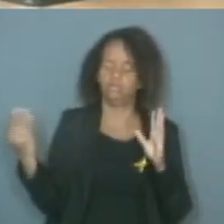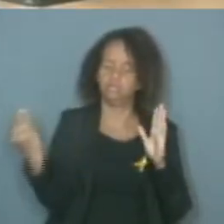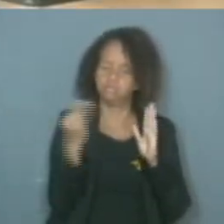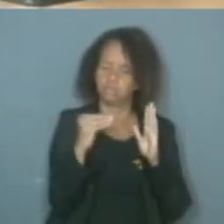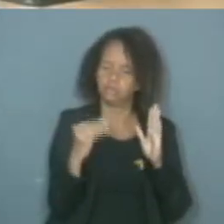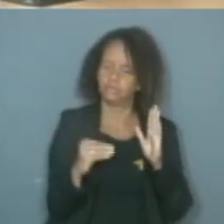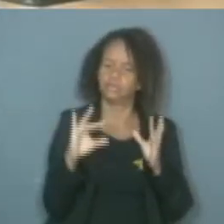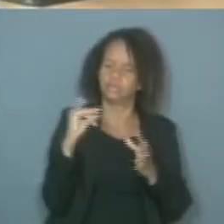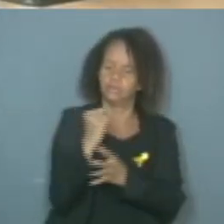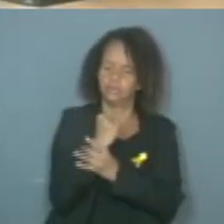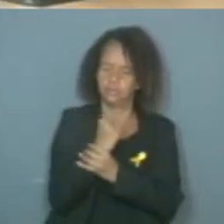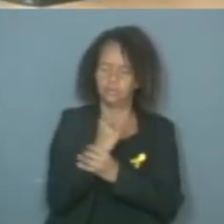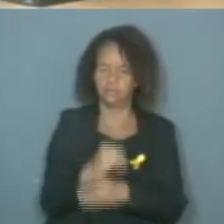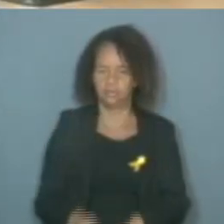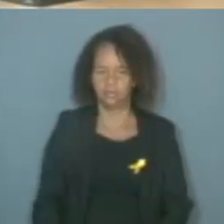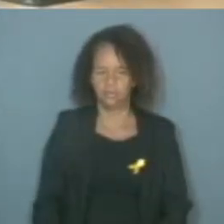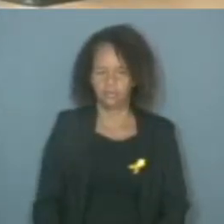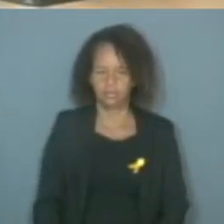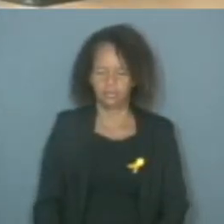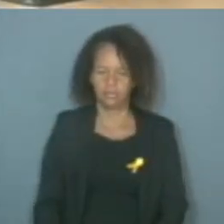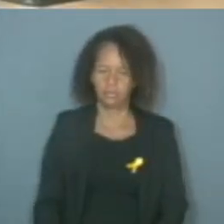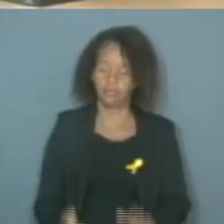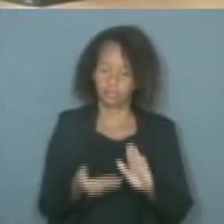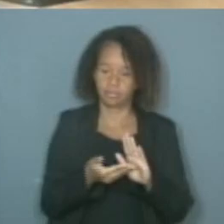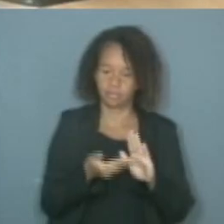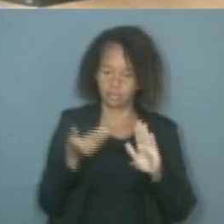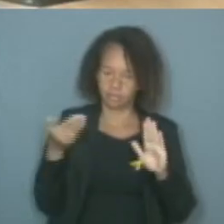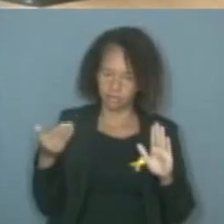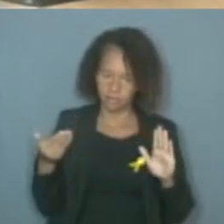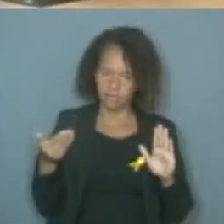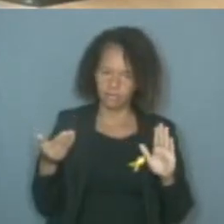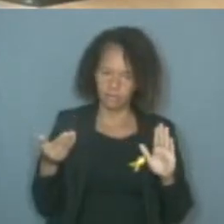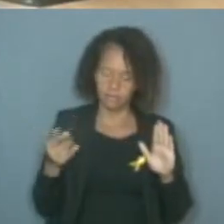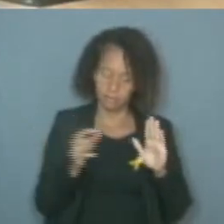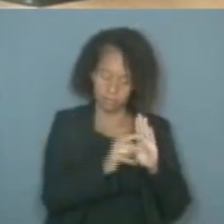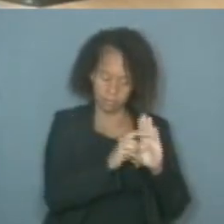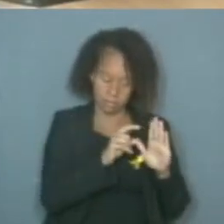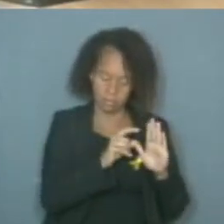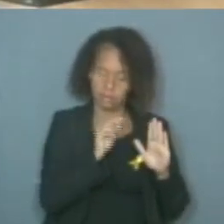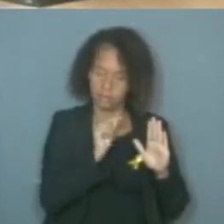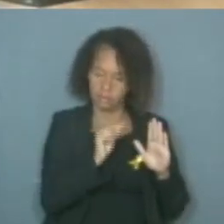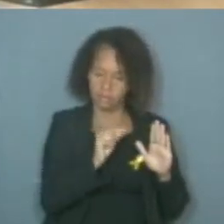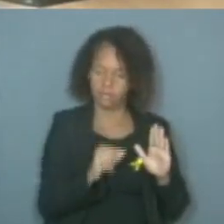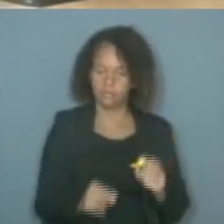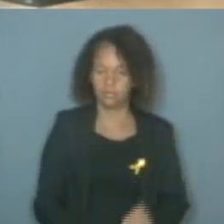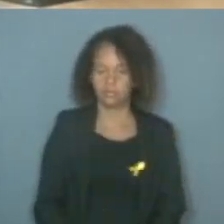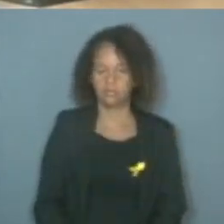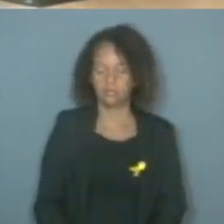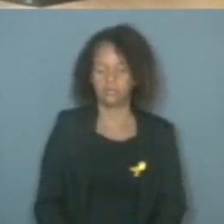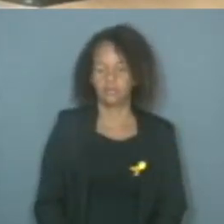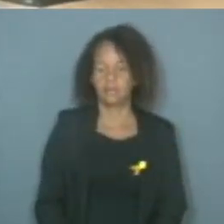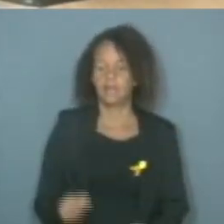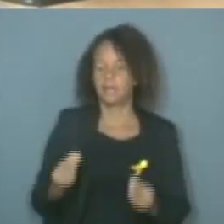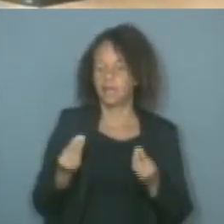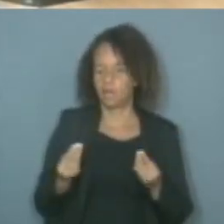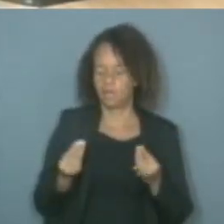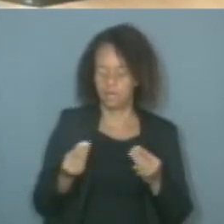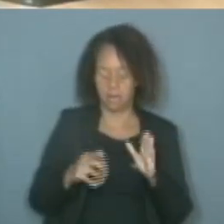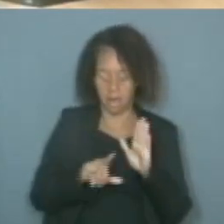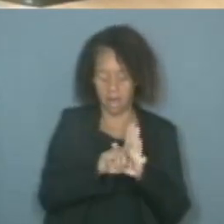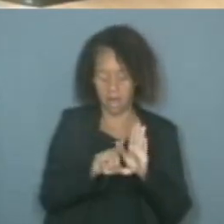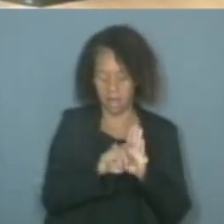estariam garantidas. Como foi retirado este artigo e a forma como a